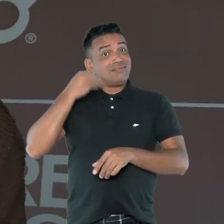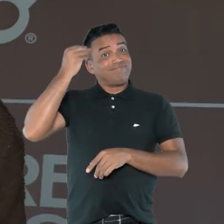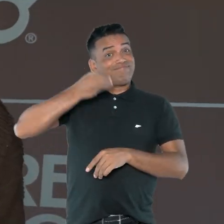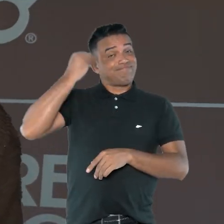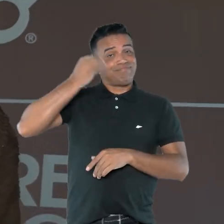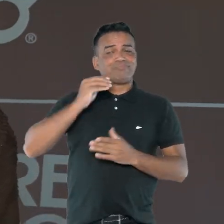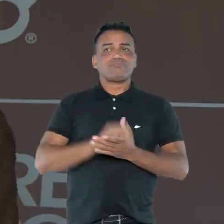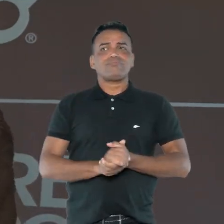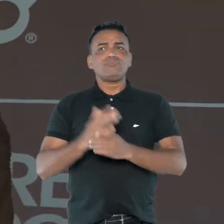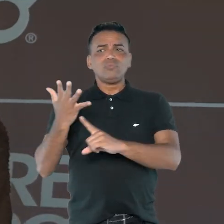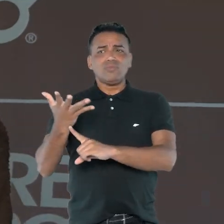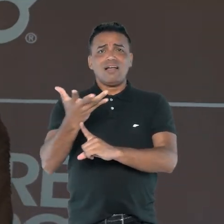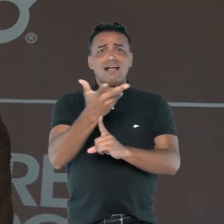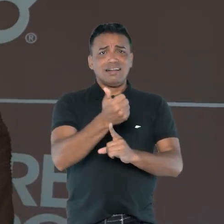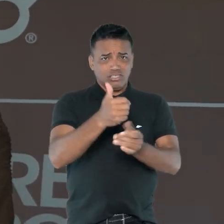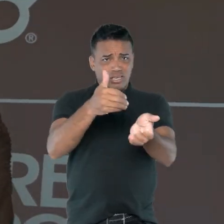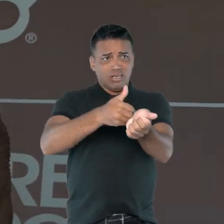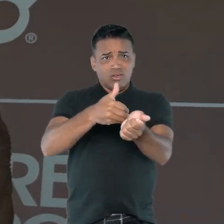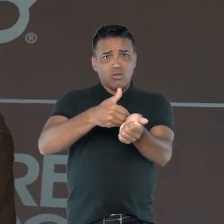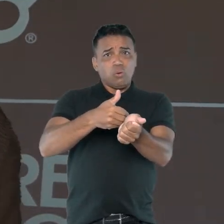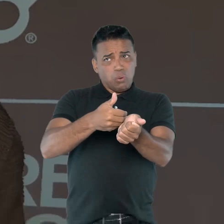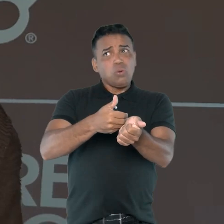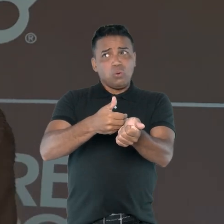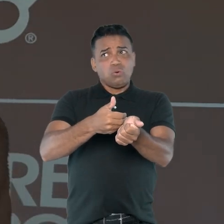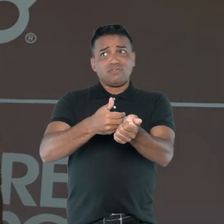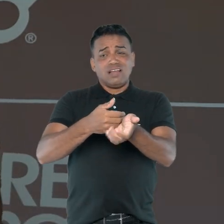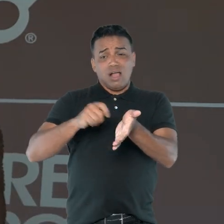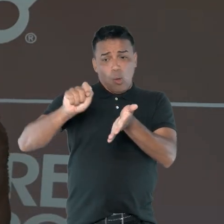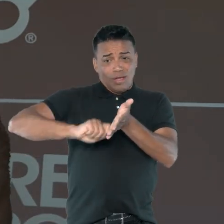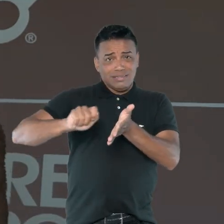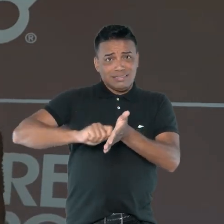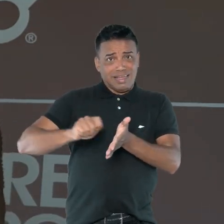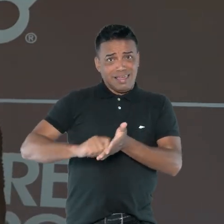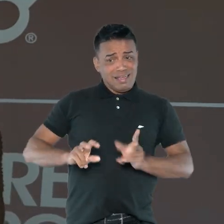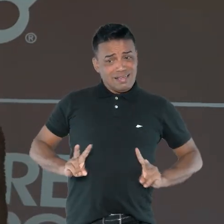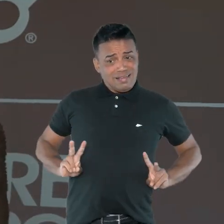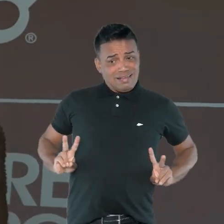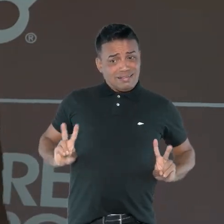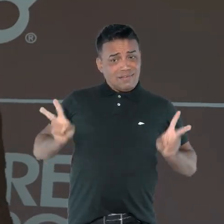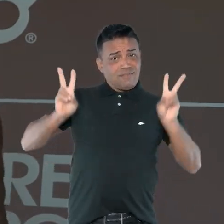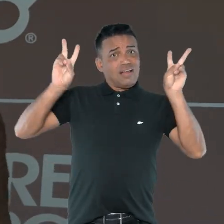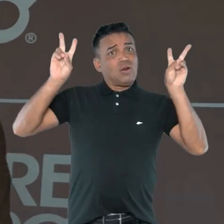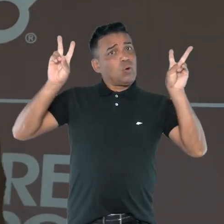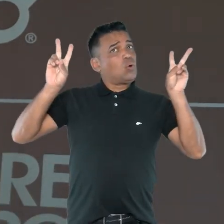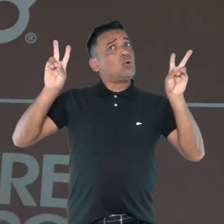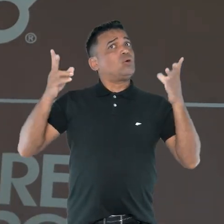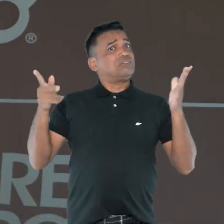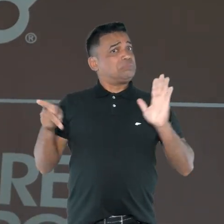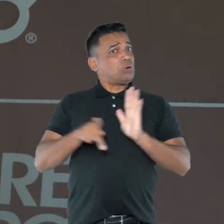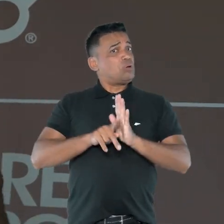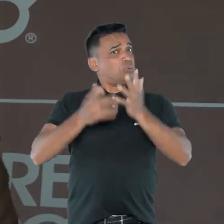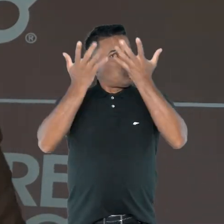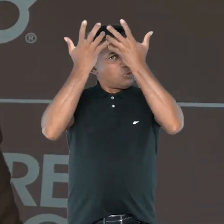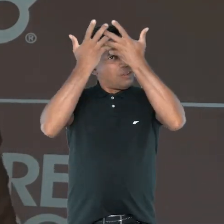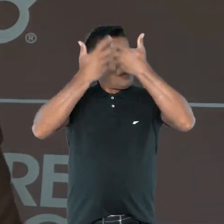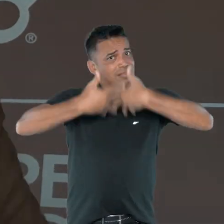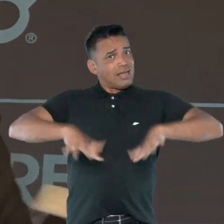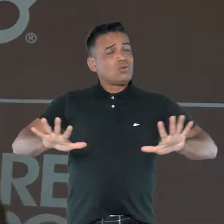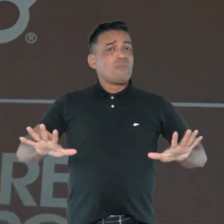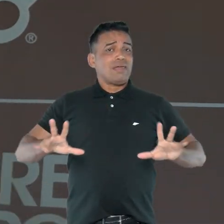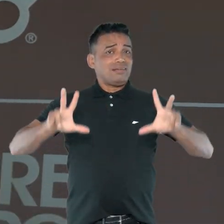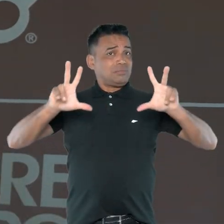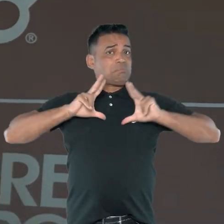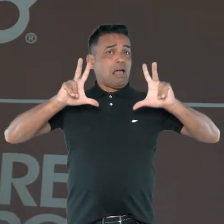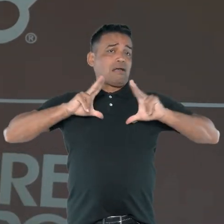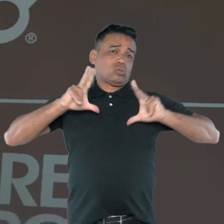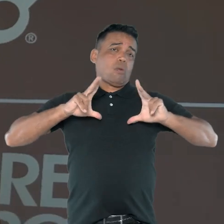Né? A arte é uma confissão, a escrita também passa por valores e por questões naturalmente muito